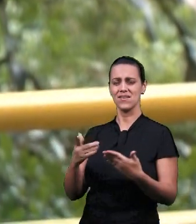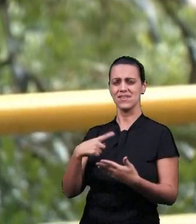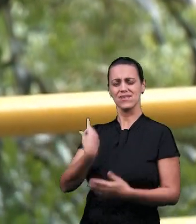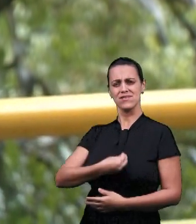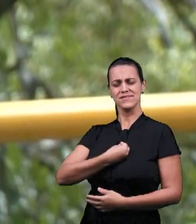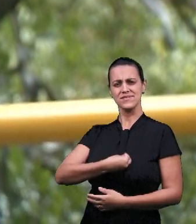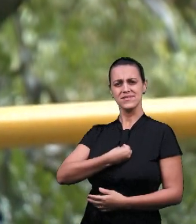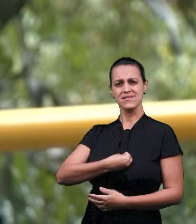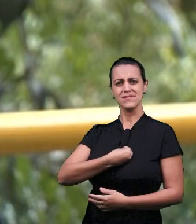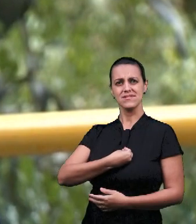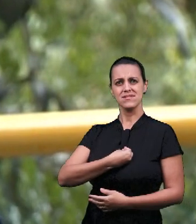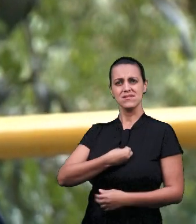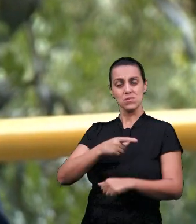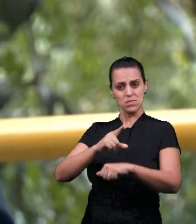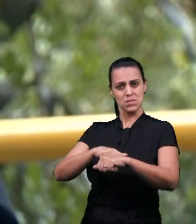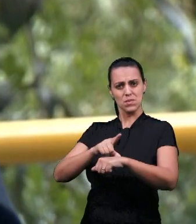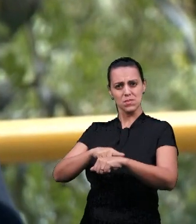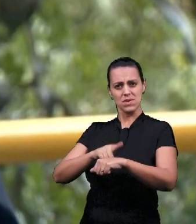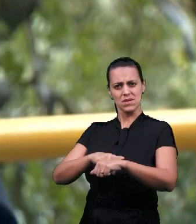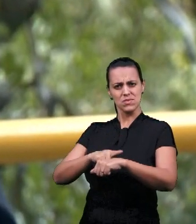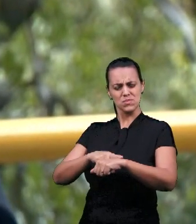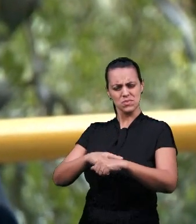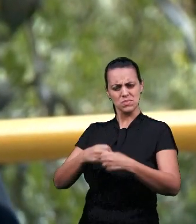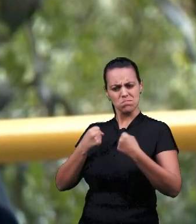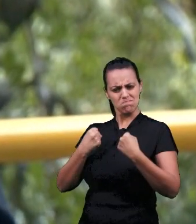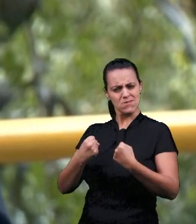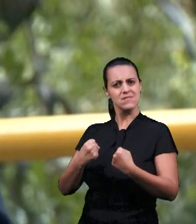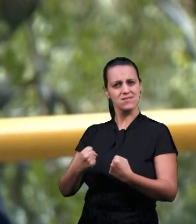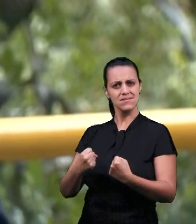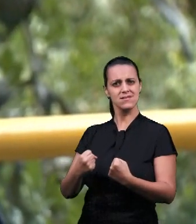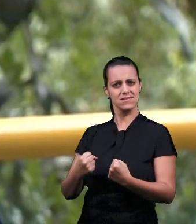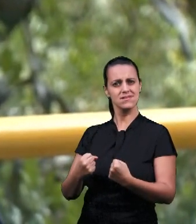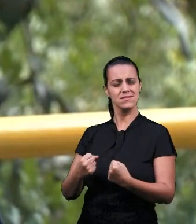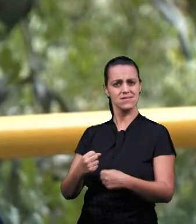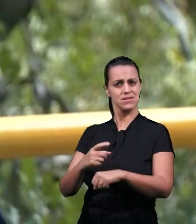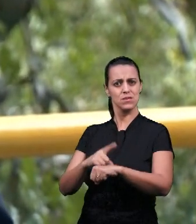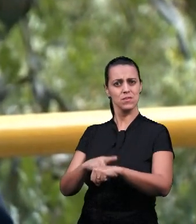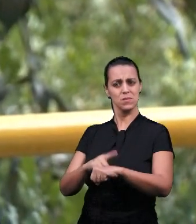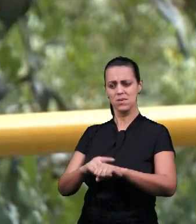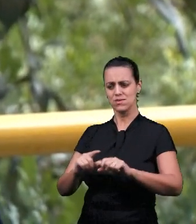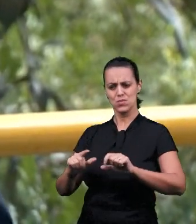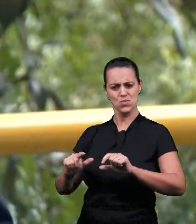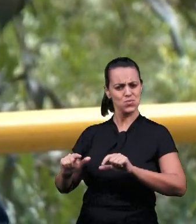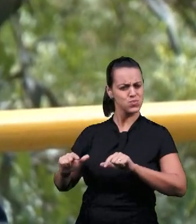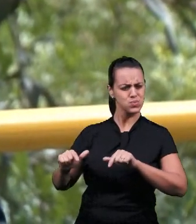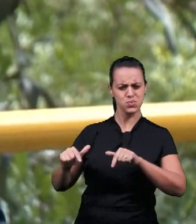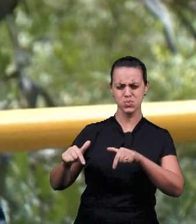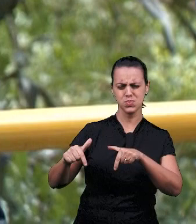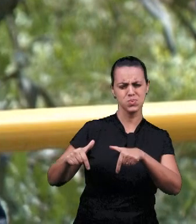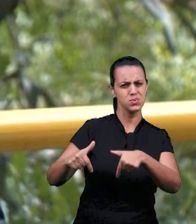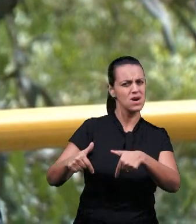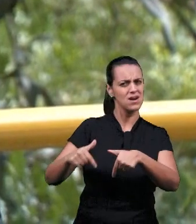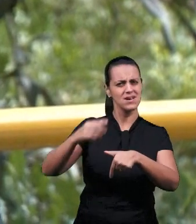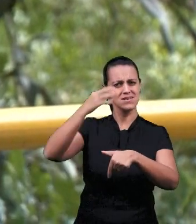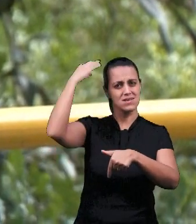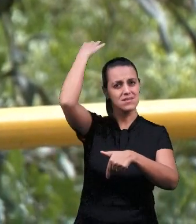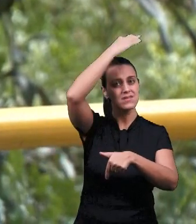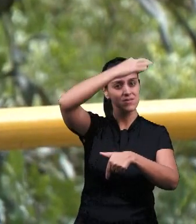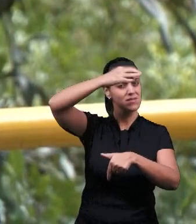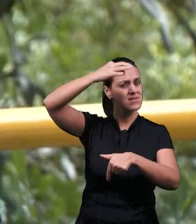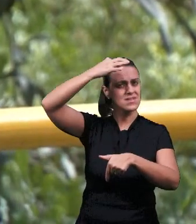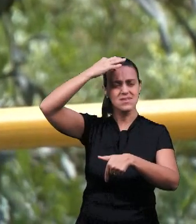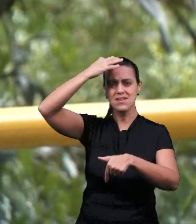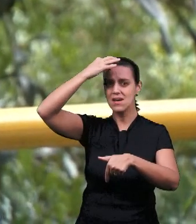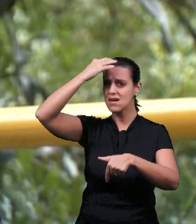um momento intenso, onde a operação do Espírito Santo está cada vez